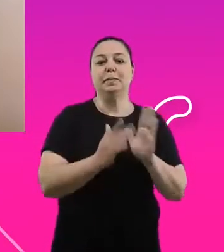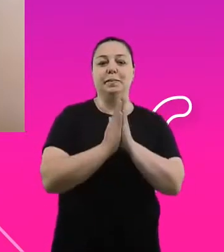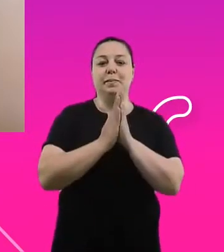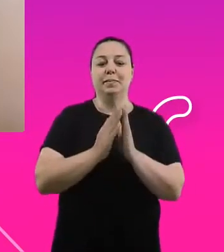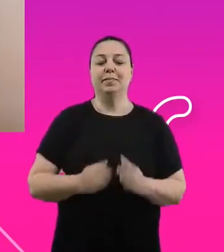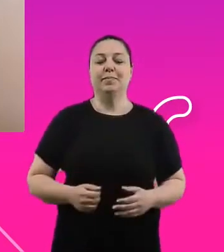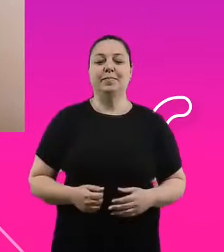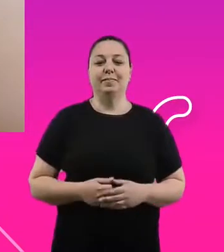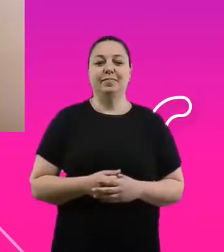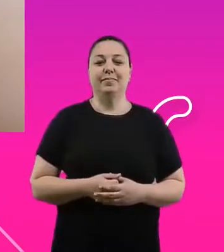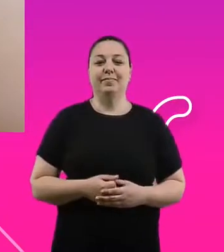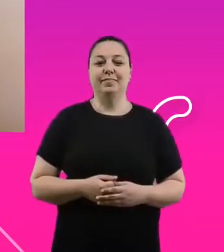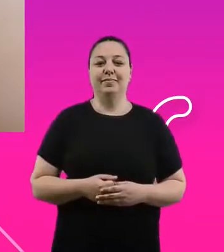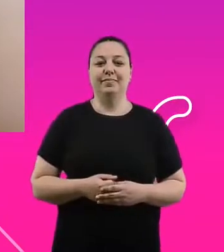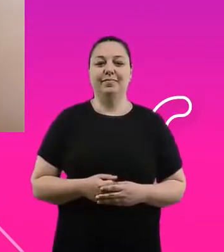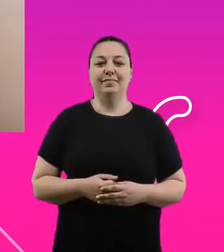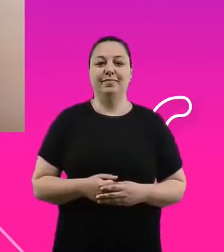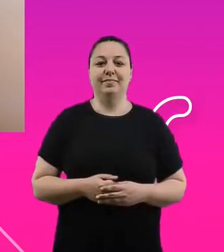Por favor.